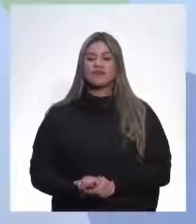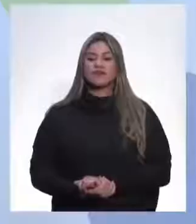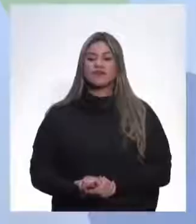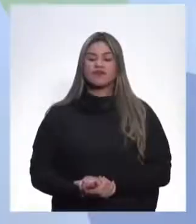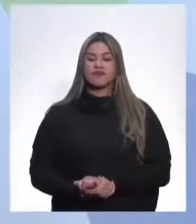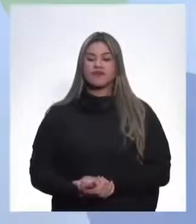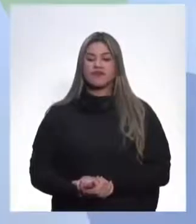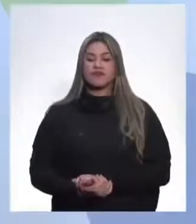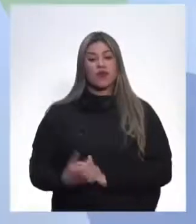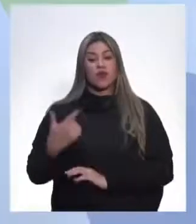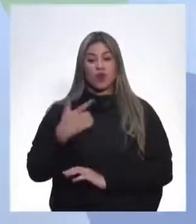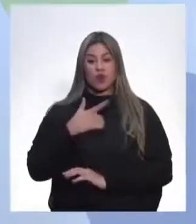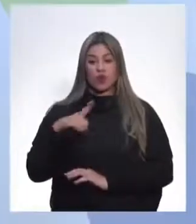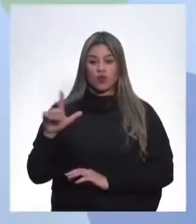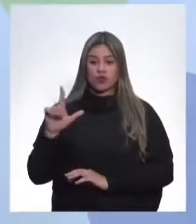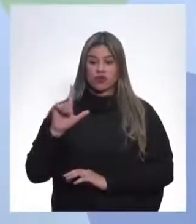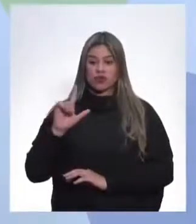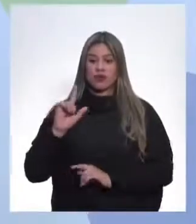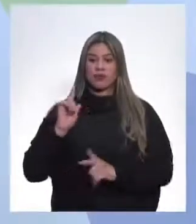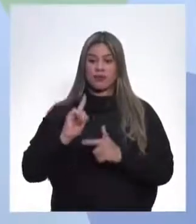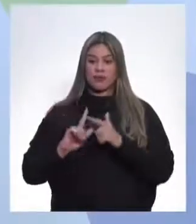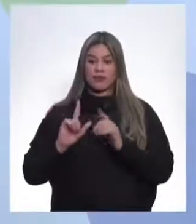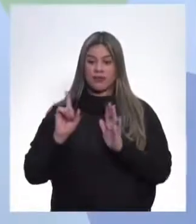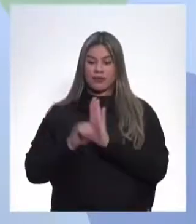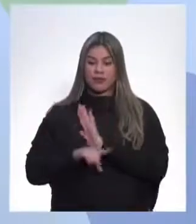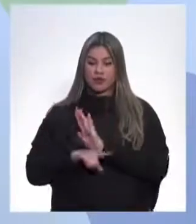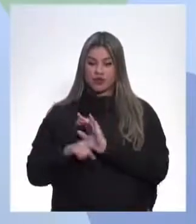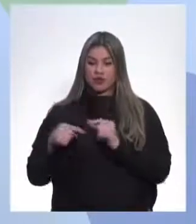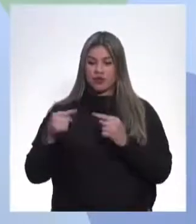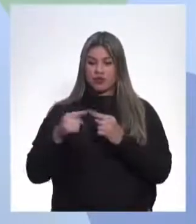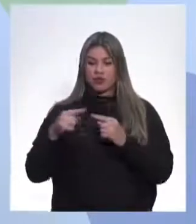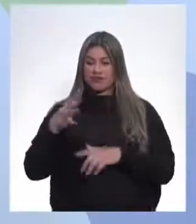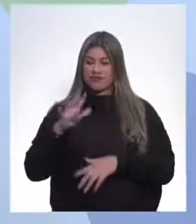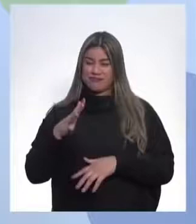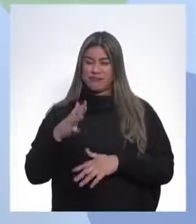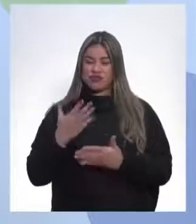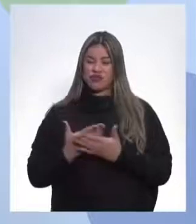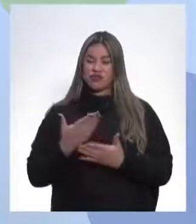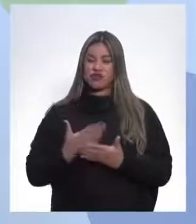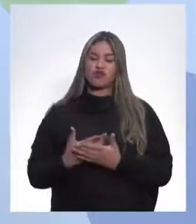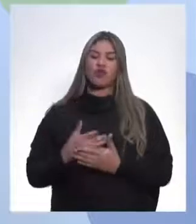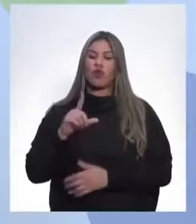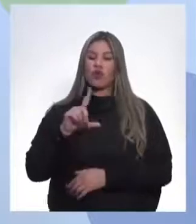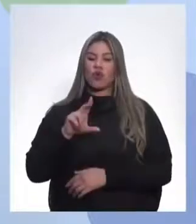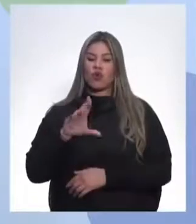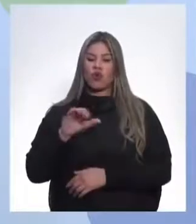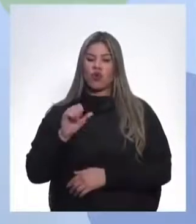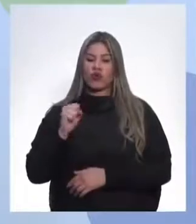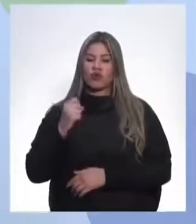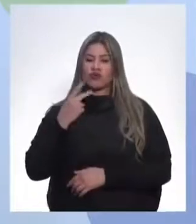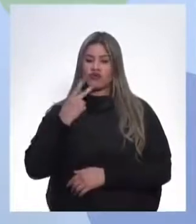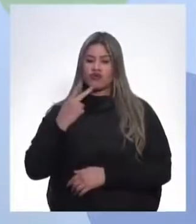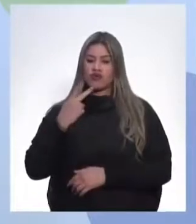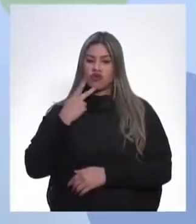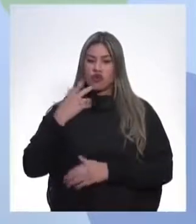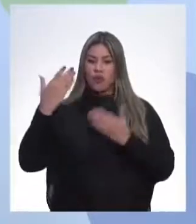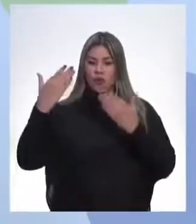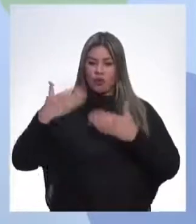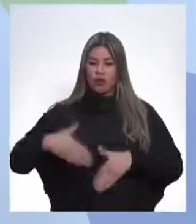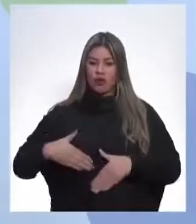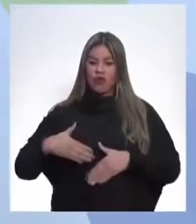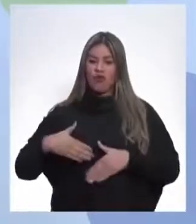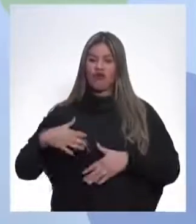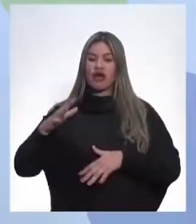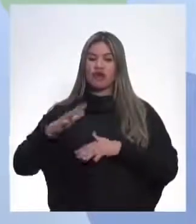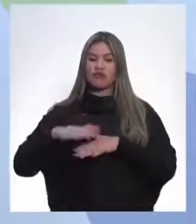das perguntas também que não tem muita... tem relação com a aula foi a seguinte, ó, o Lucas perguntou, vocês vão corrigir a prova de